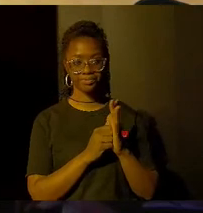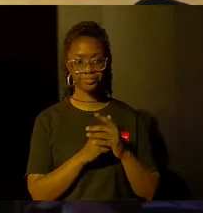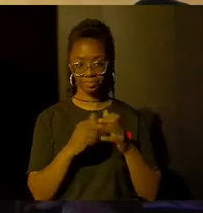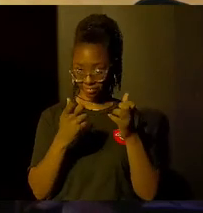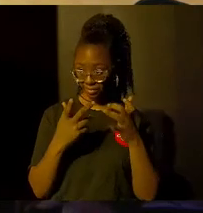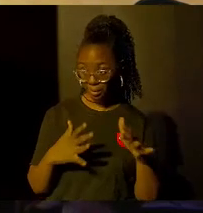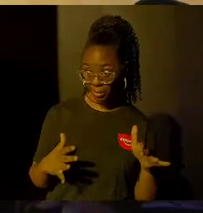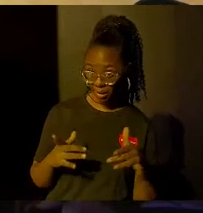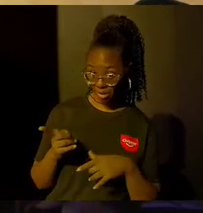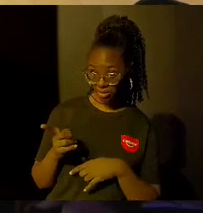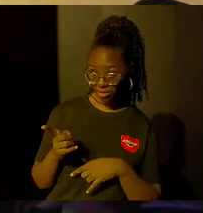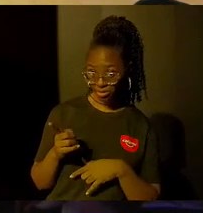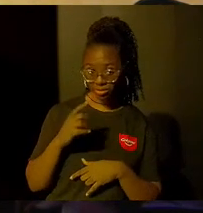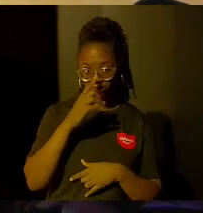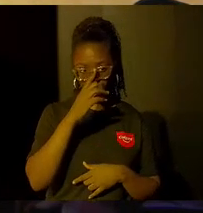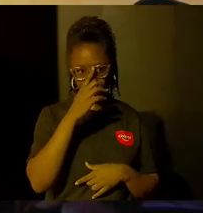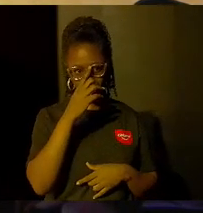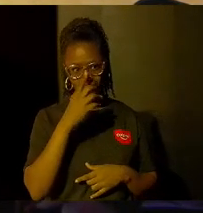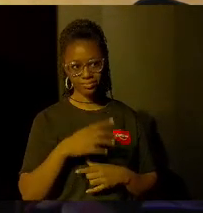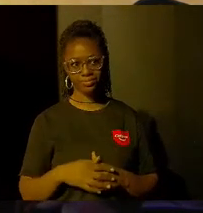é a paz